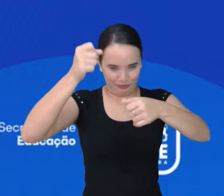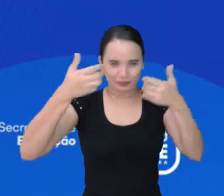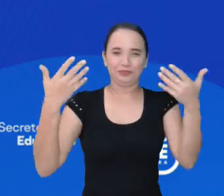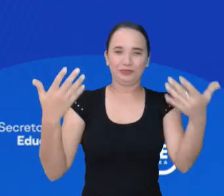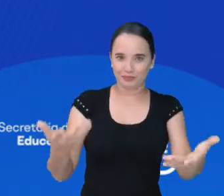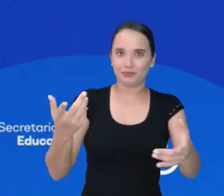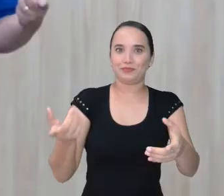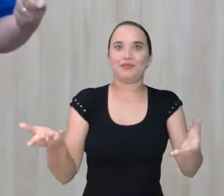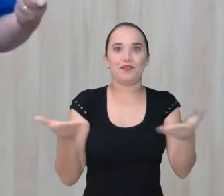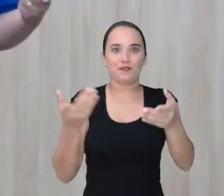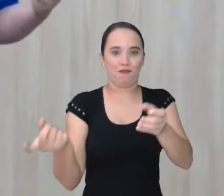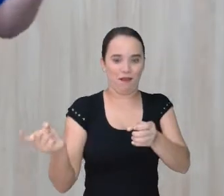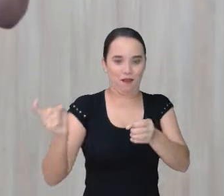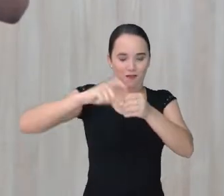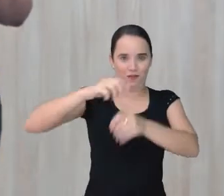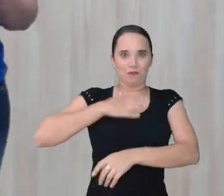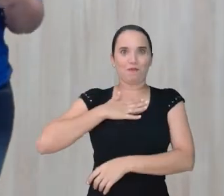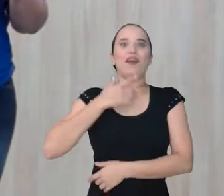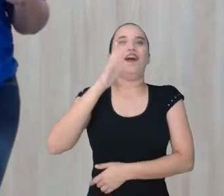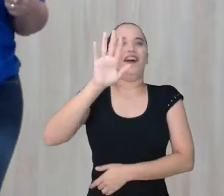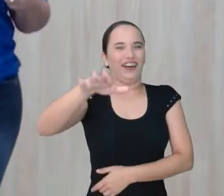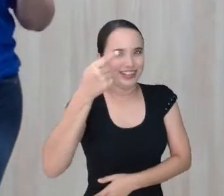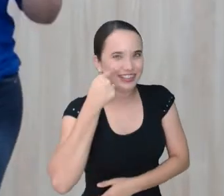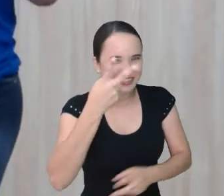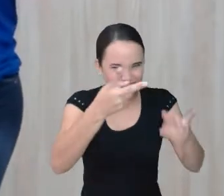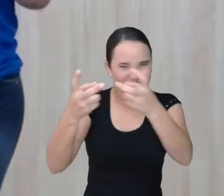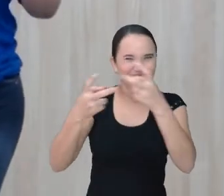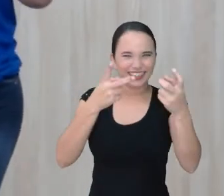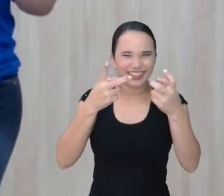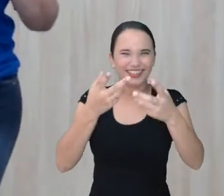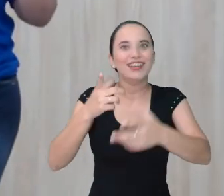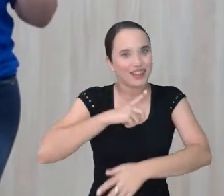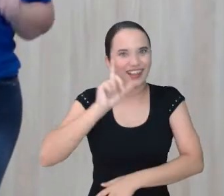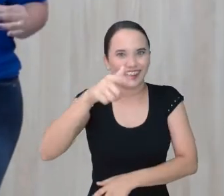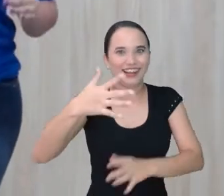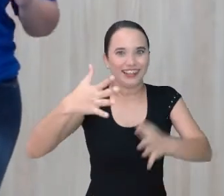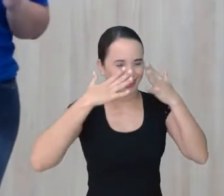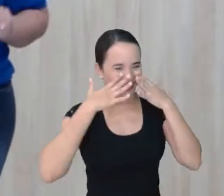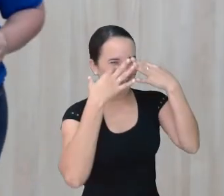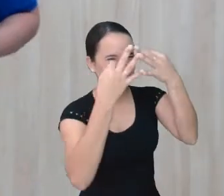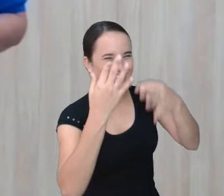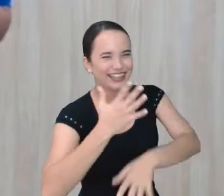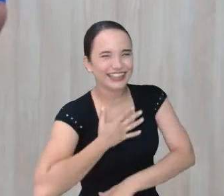Agora volta para mim. Olha aí, tá vendo, pessoal, como ele está prestando atenção?